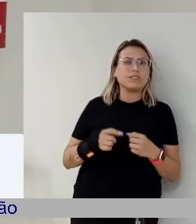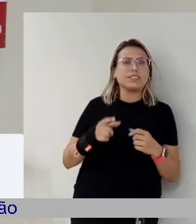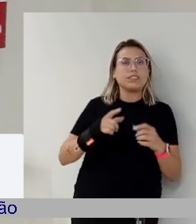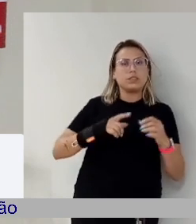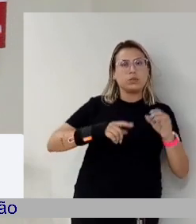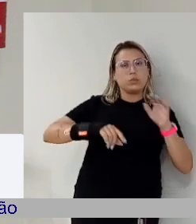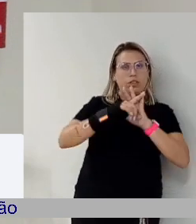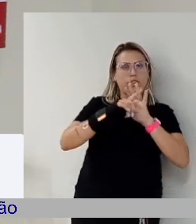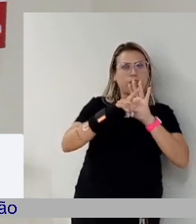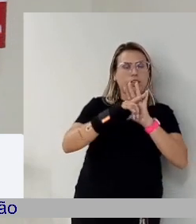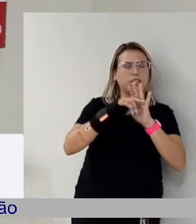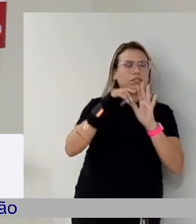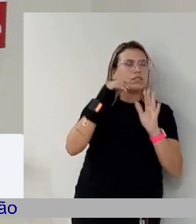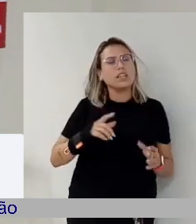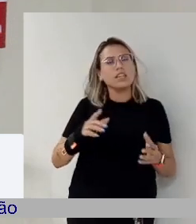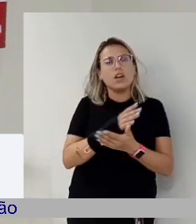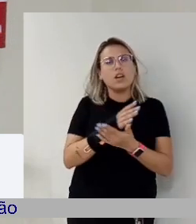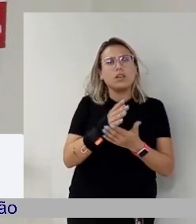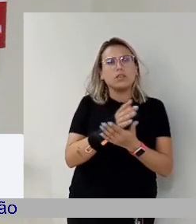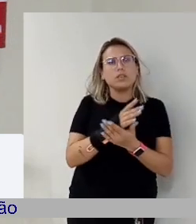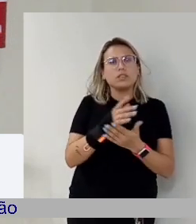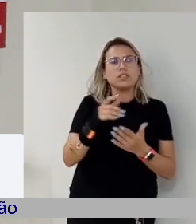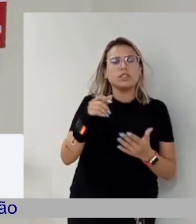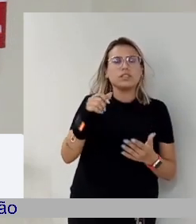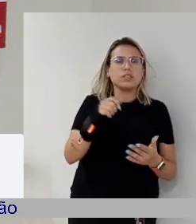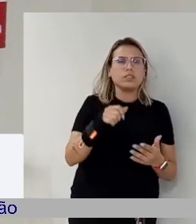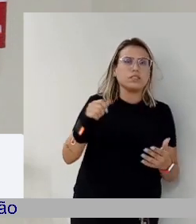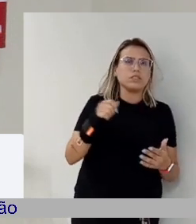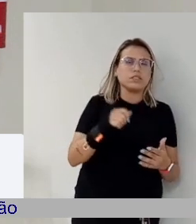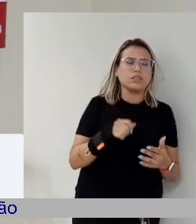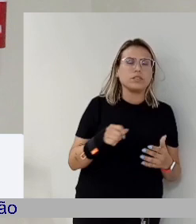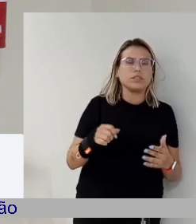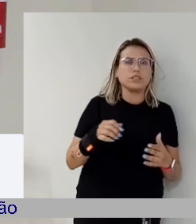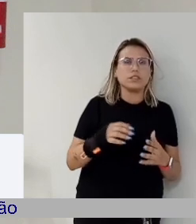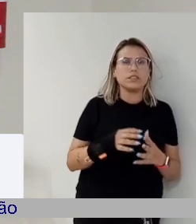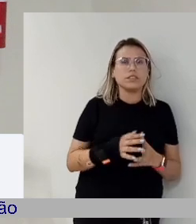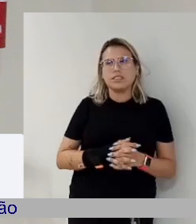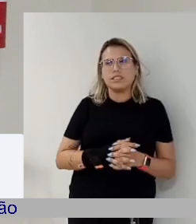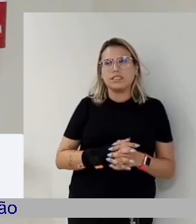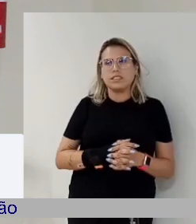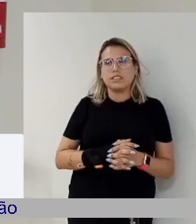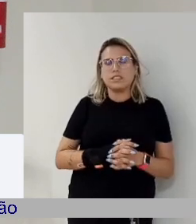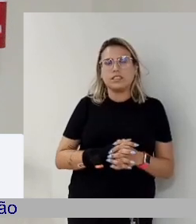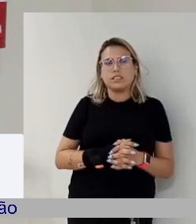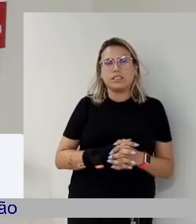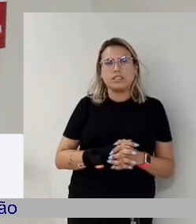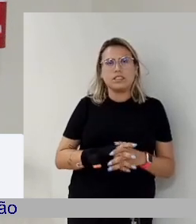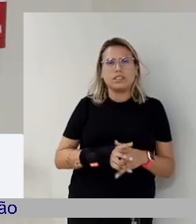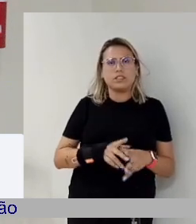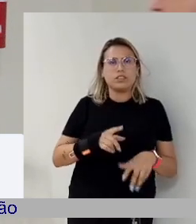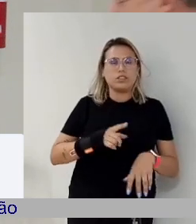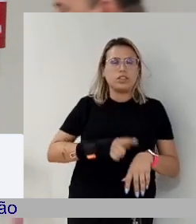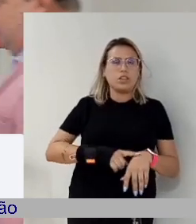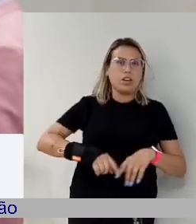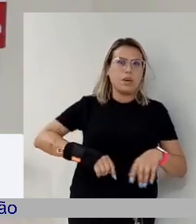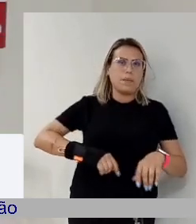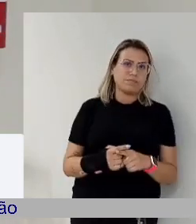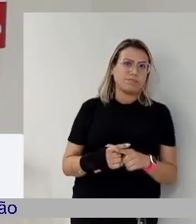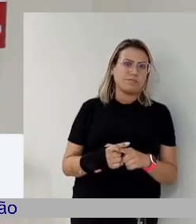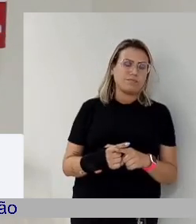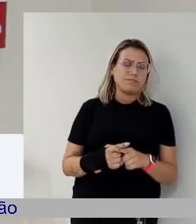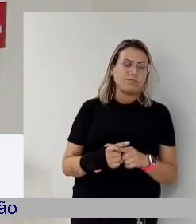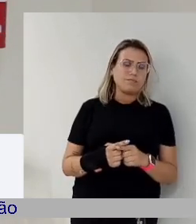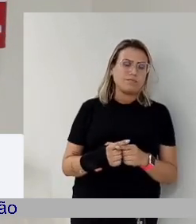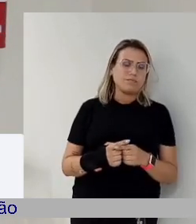mas que tem algumas associações que já estão fazendo esse essa esse corte de H máquina Até porque